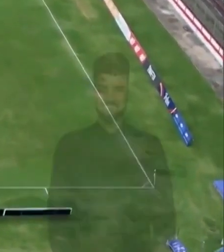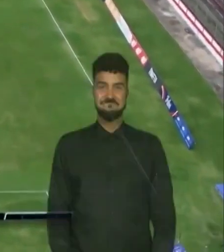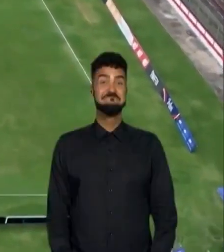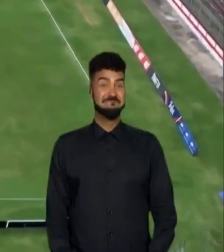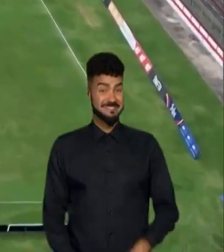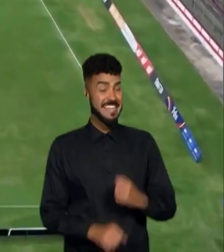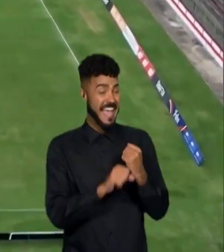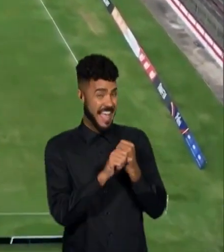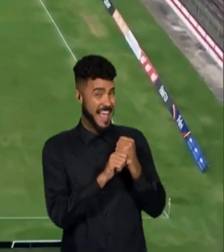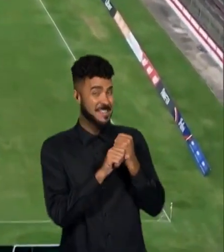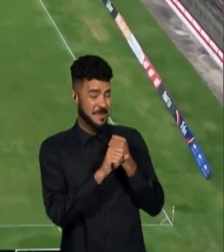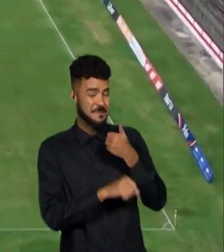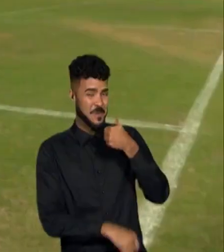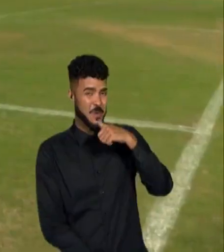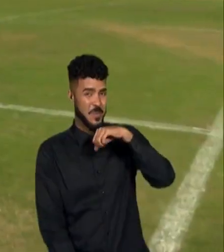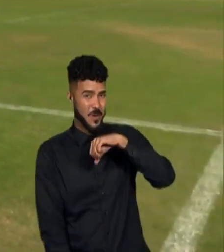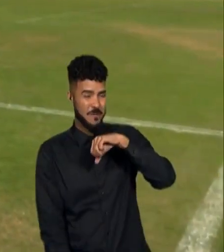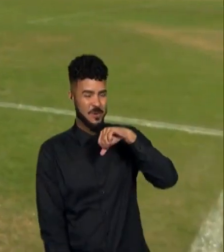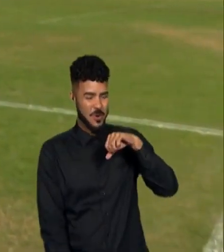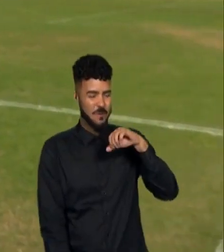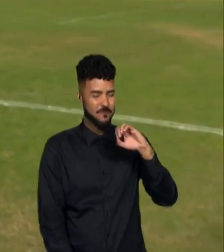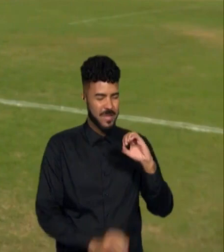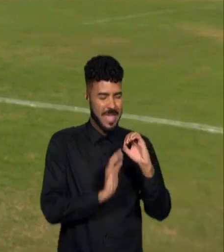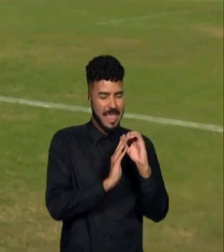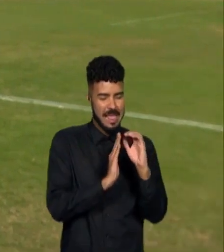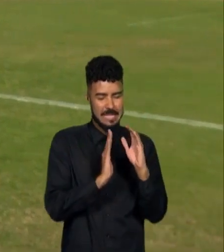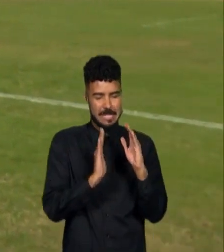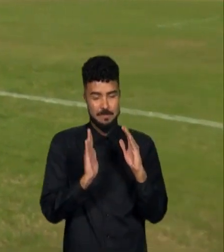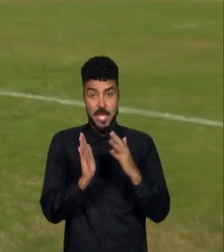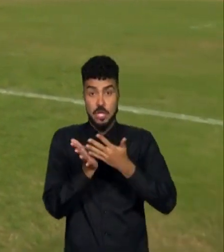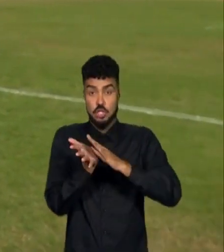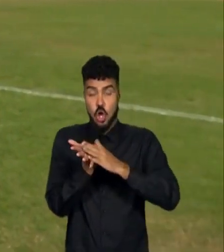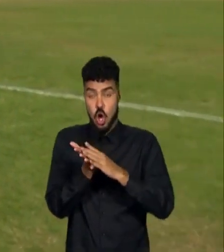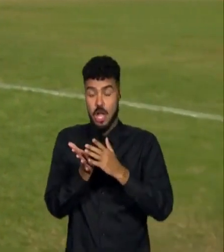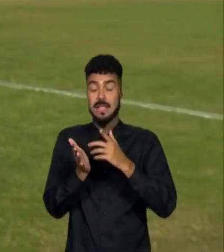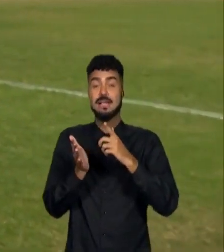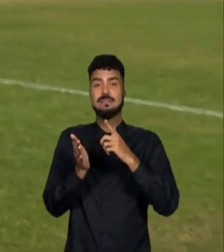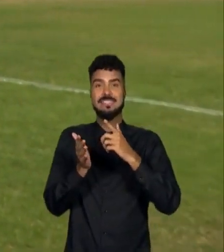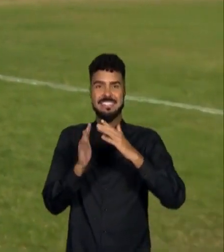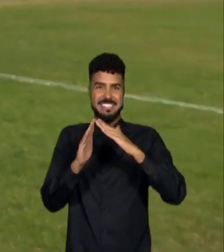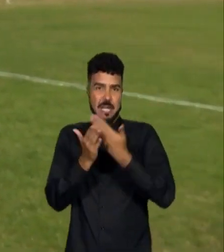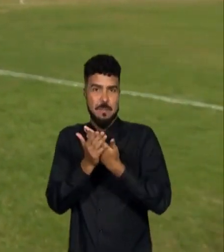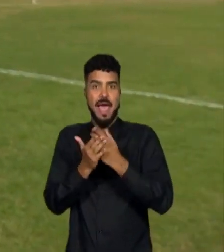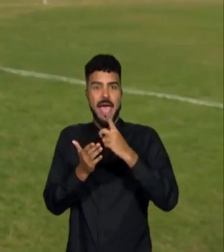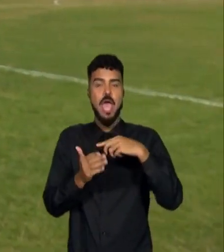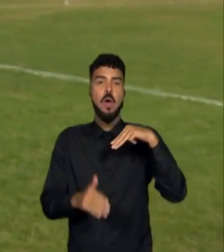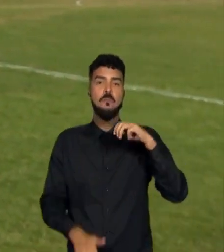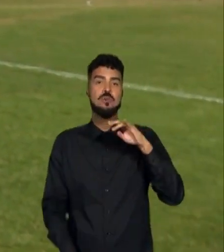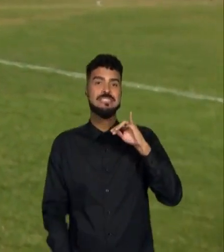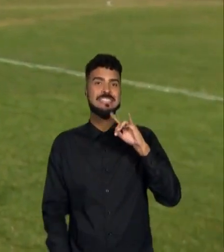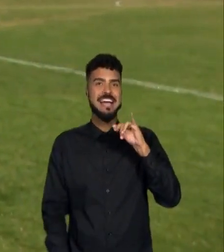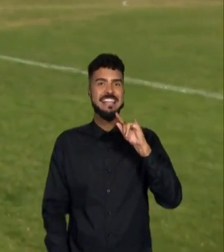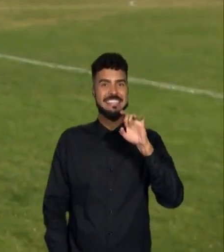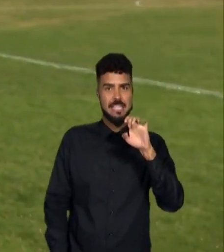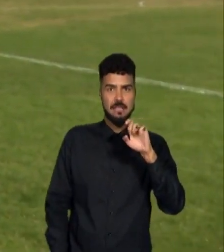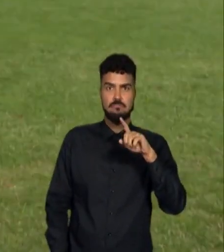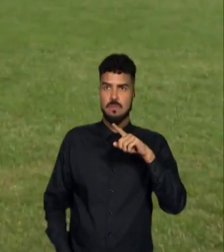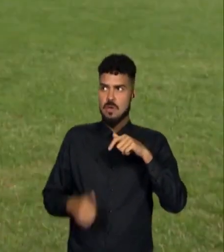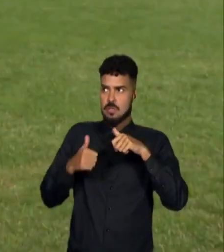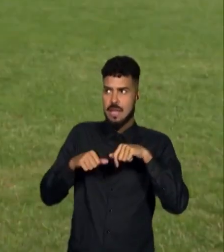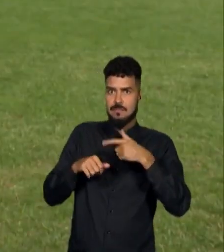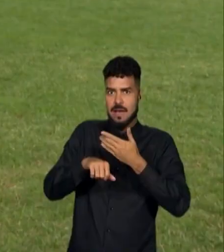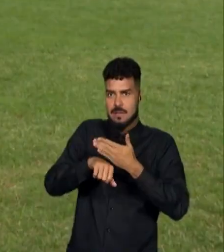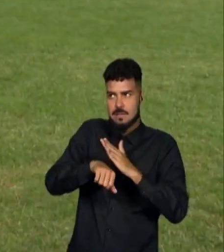anos 1990, a Escola de Samba Mocidade Independente de Padre Miguel realizava seus ensaios